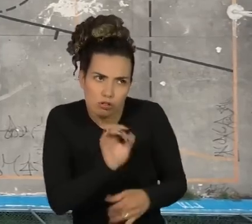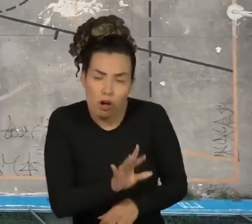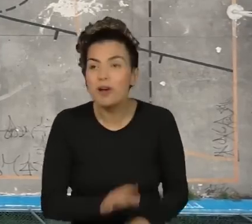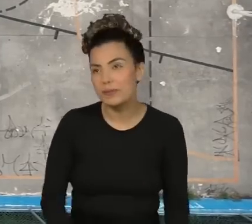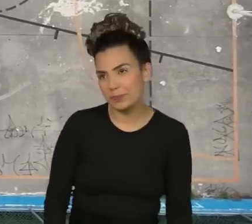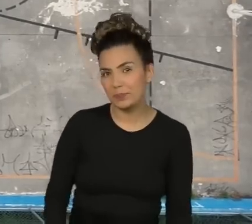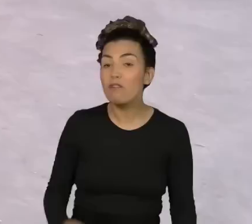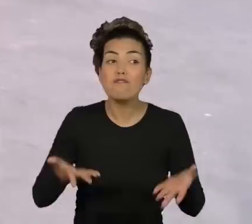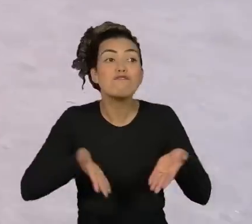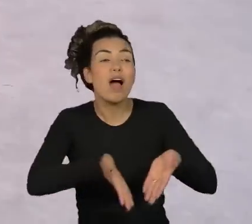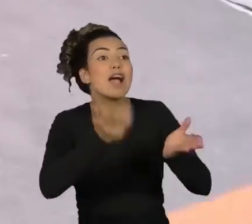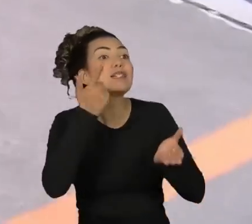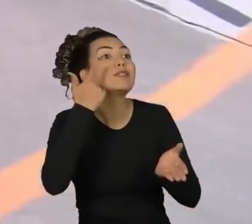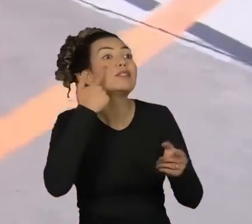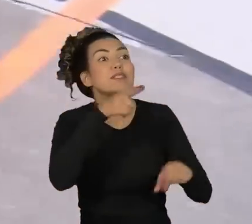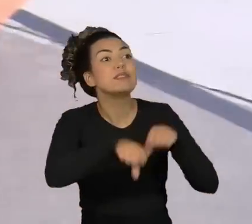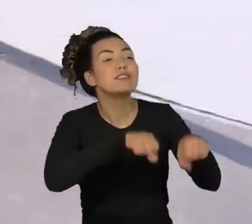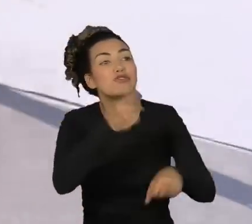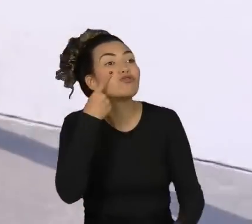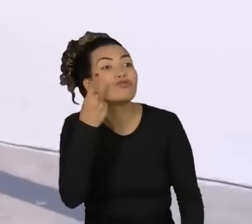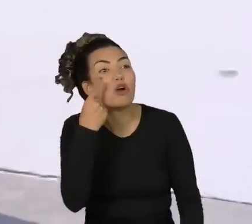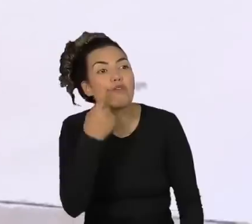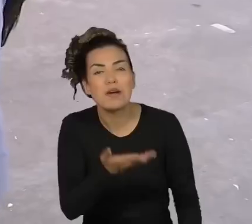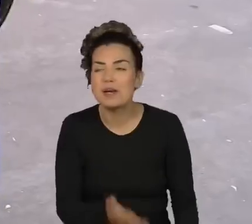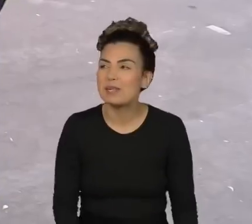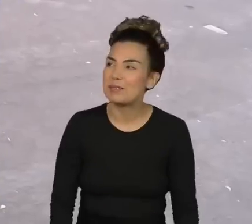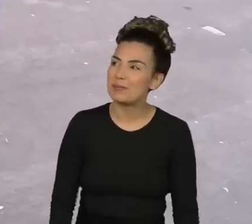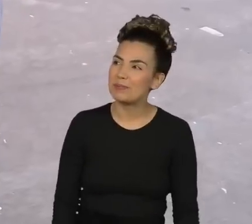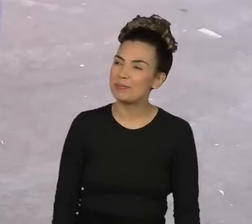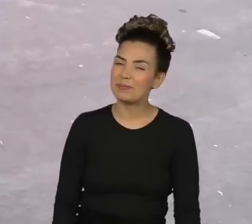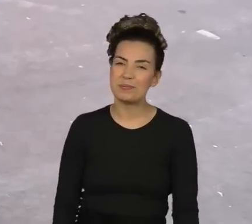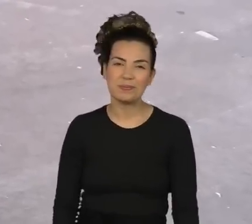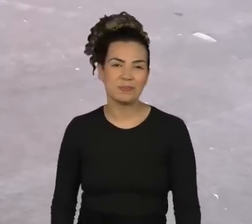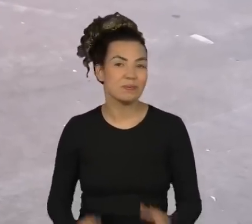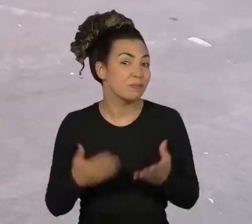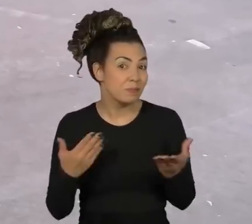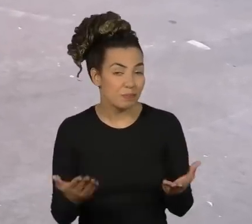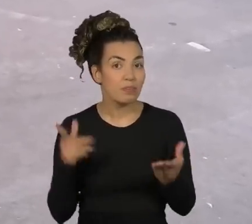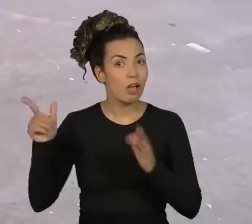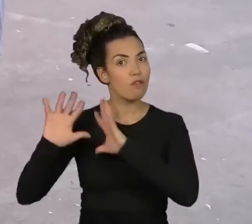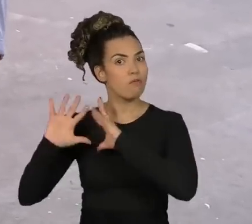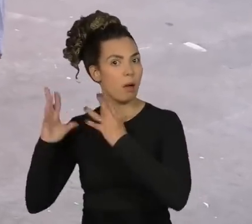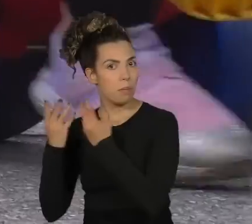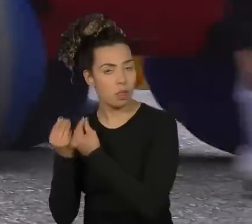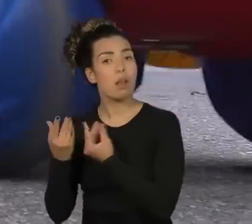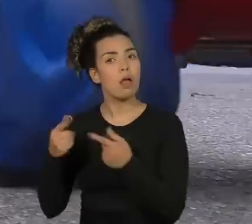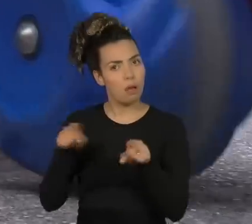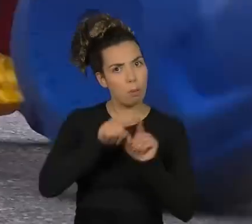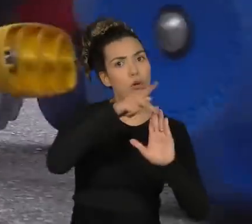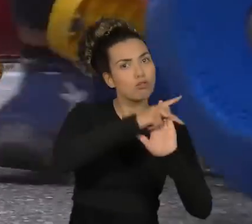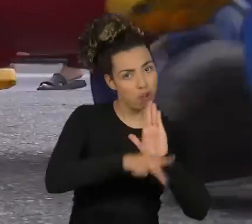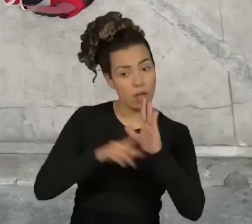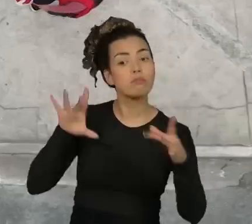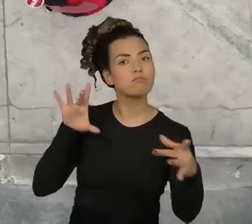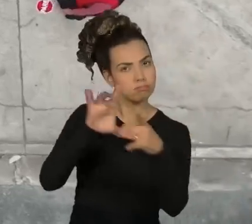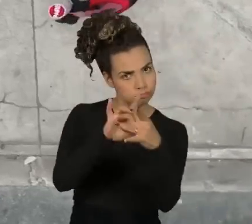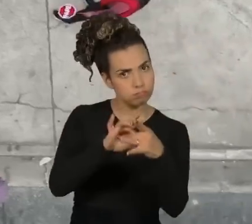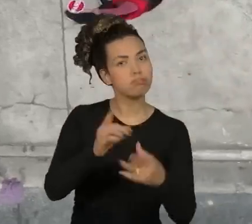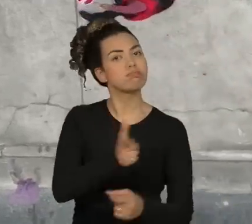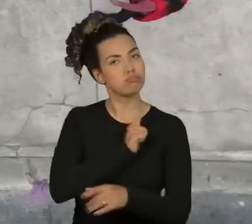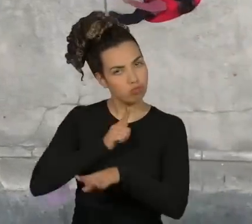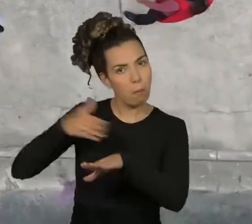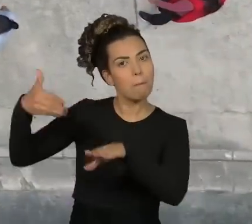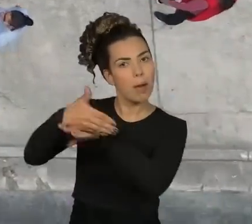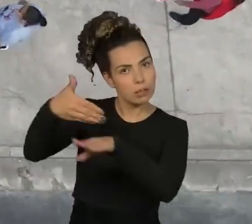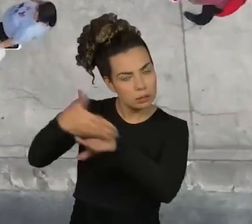pedala sua motoca para eu ver como que você tá dirigindo. A participação das famílias no projeto tem sido constante, mostrando